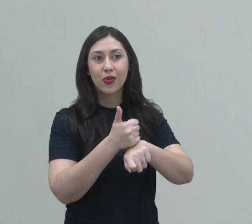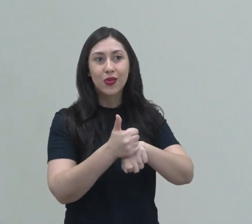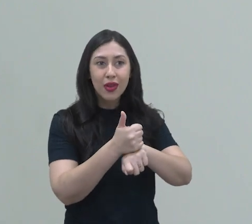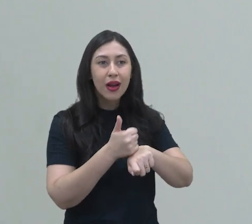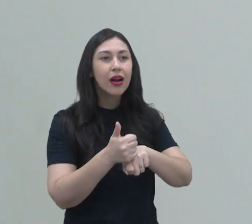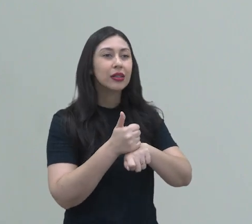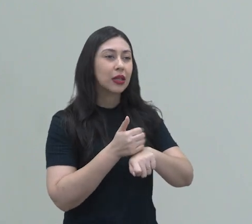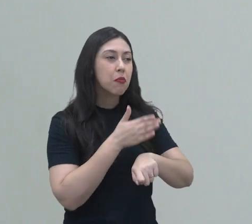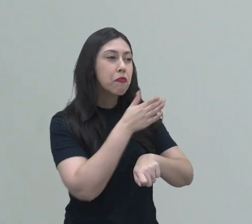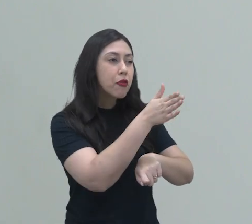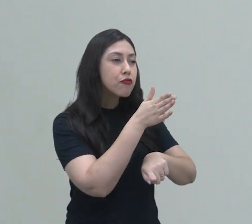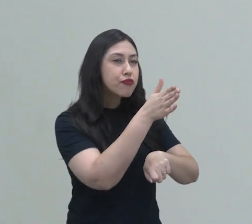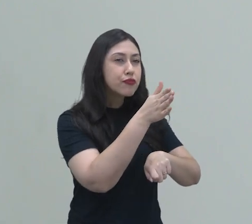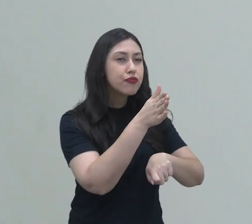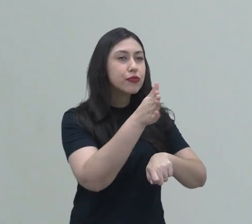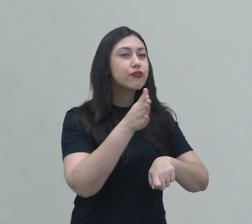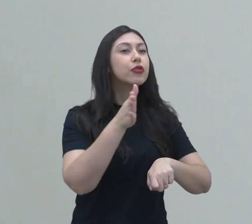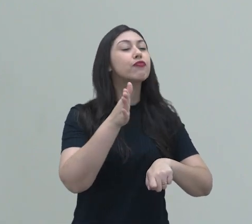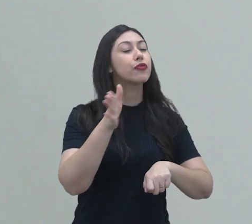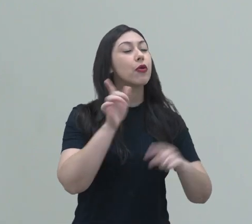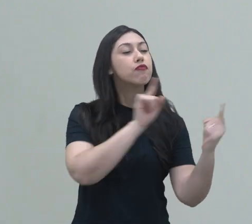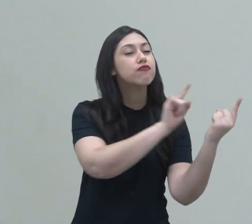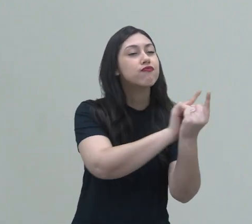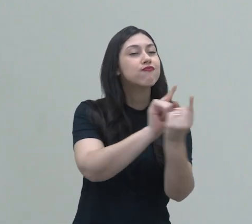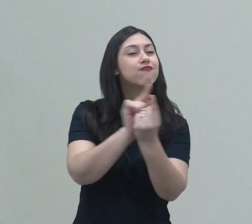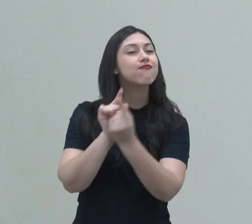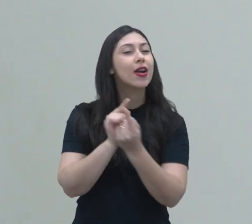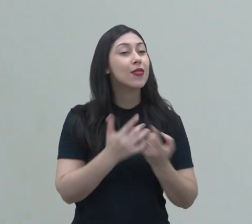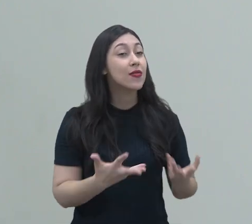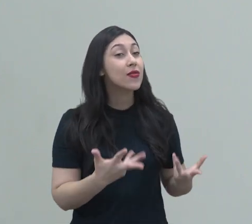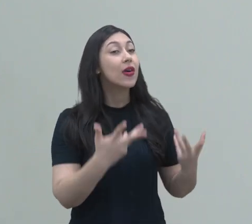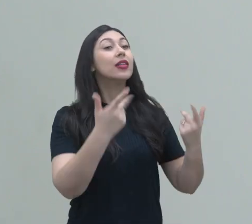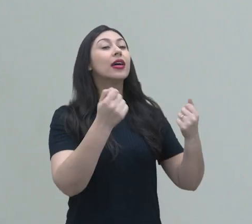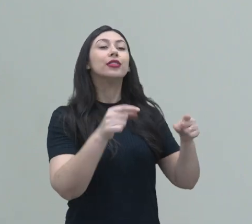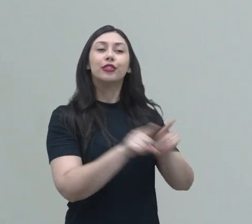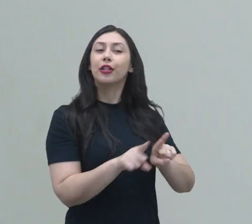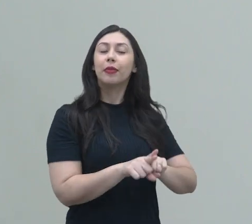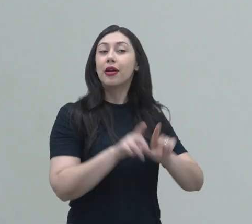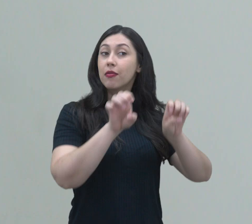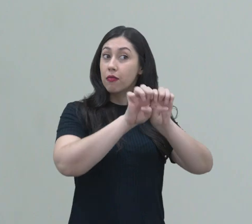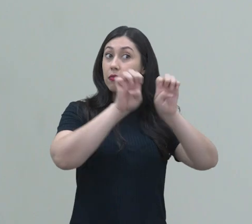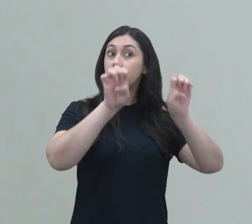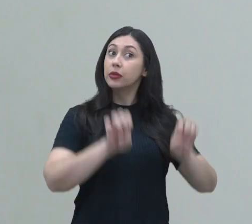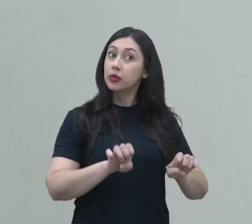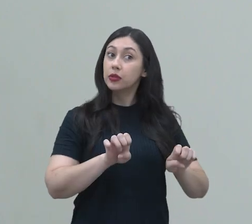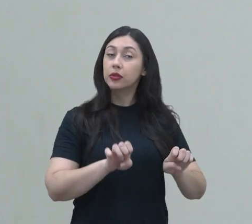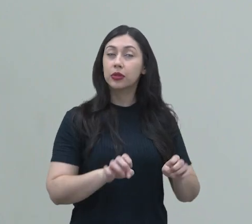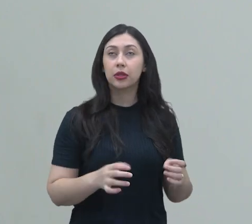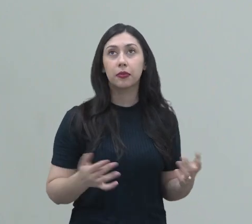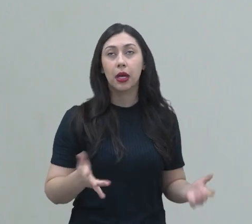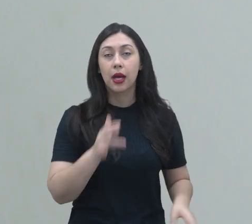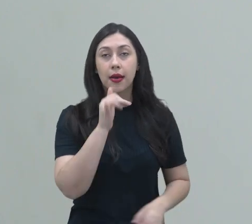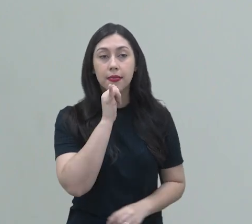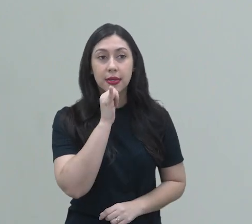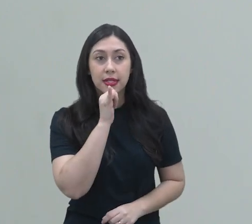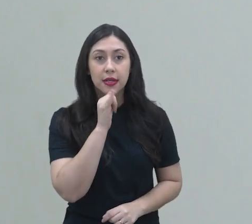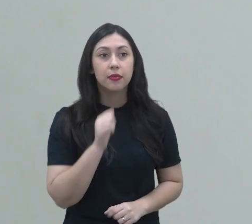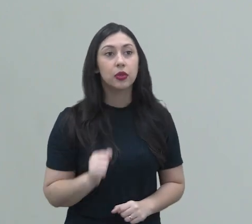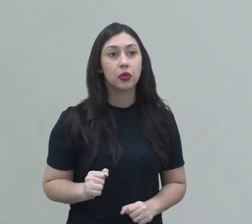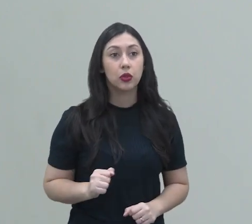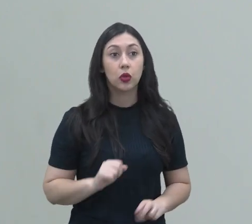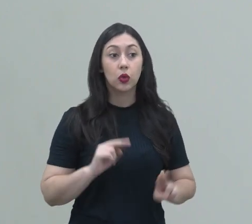SUS oferecendo uma assistência de qualidade. E junto com os profissionais, a estrutura, né? Então, como eu estava dizendo, por